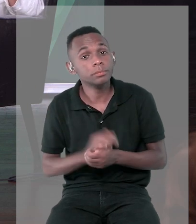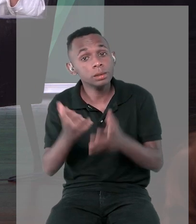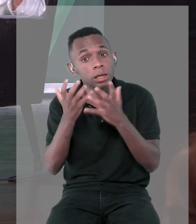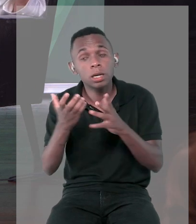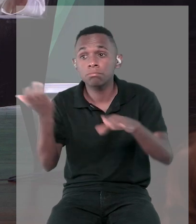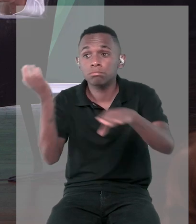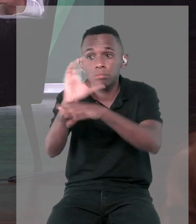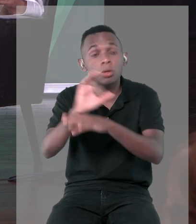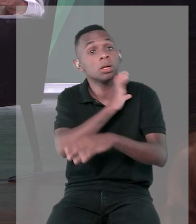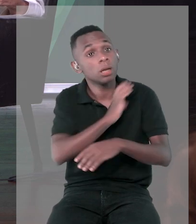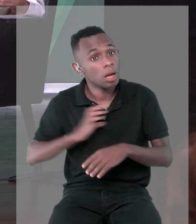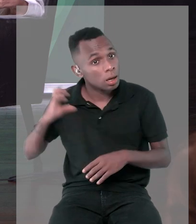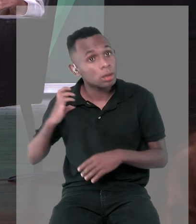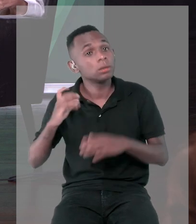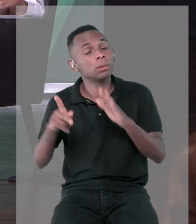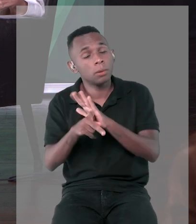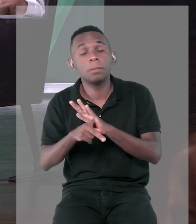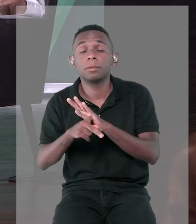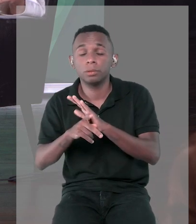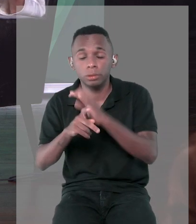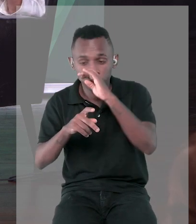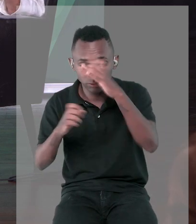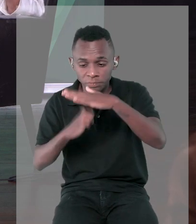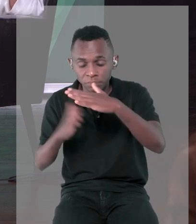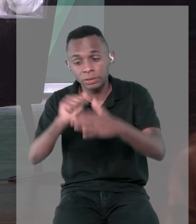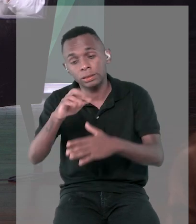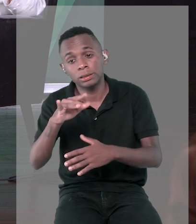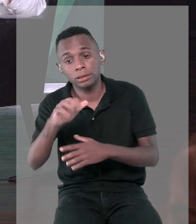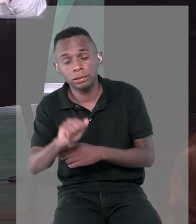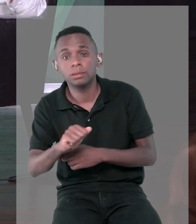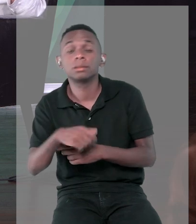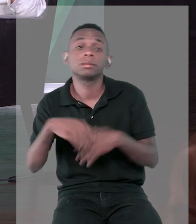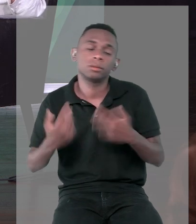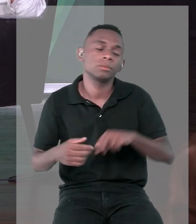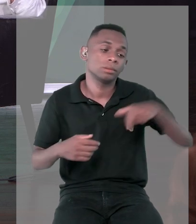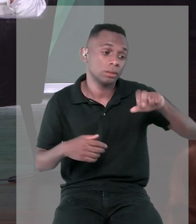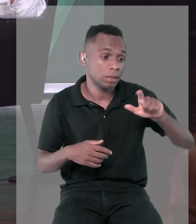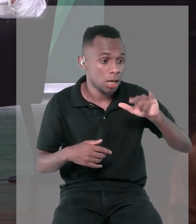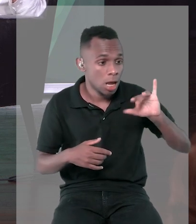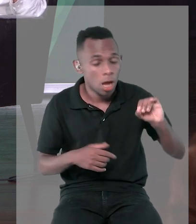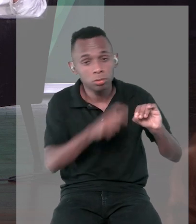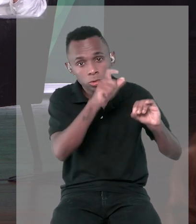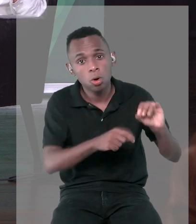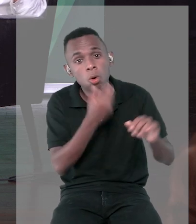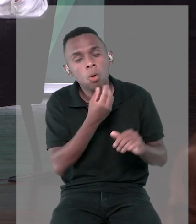eles quiseram publicar a Clarice pela editora Ática. Nessa altura, a Nélida Pinhon já